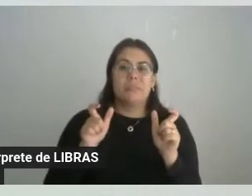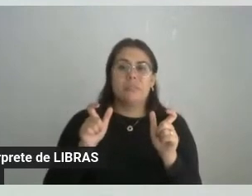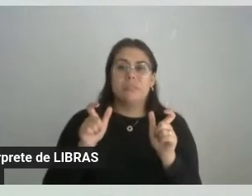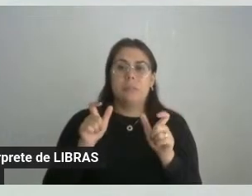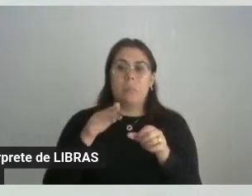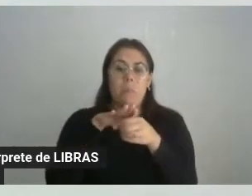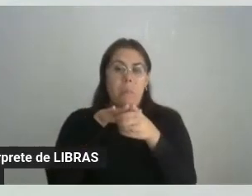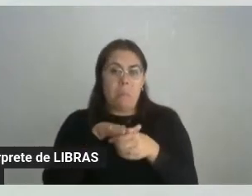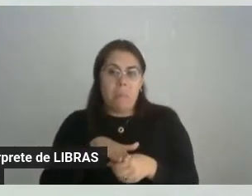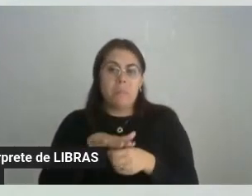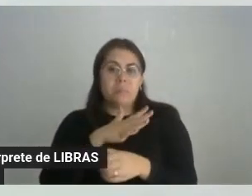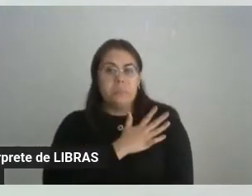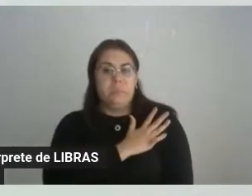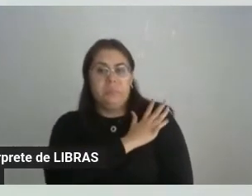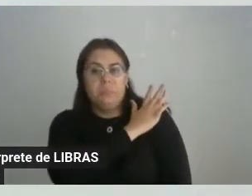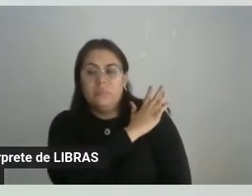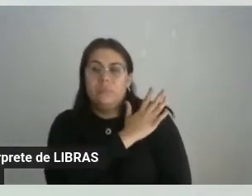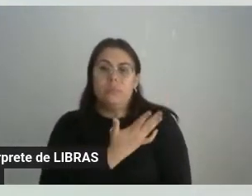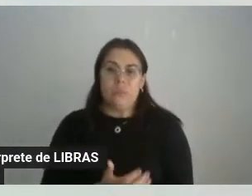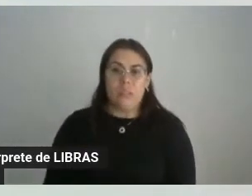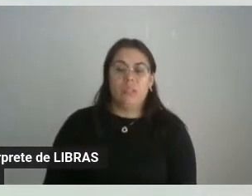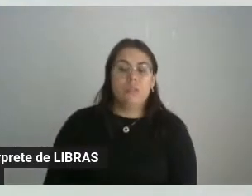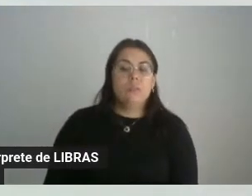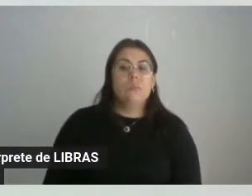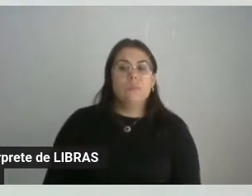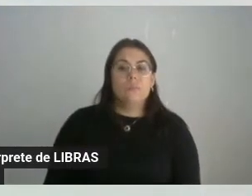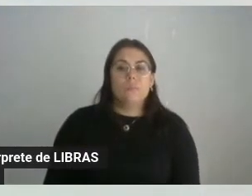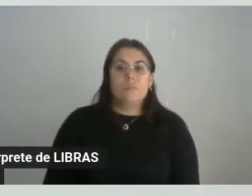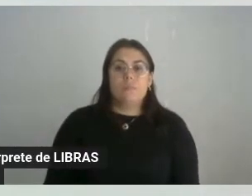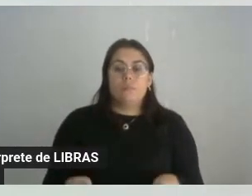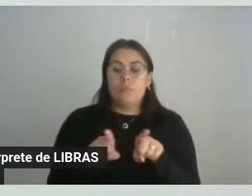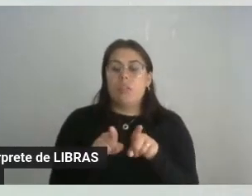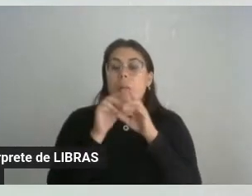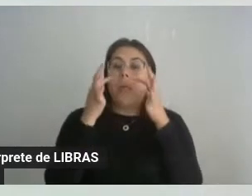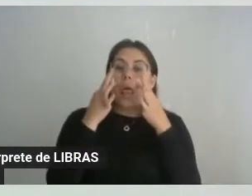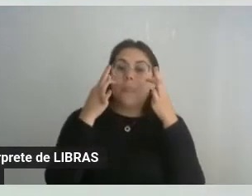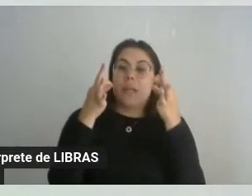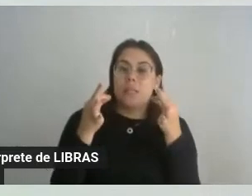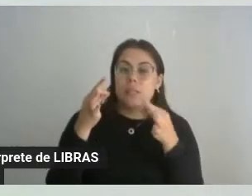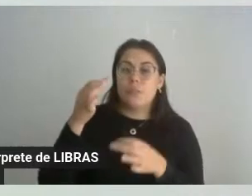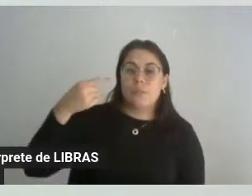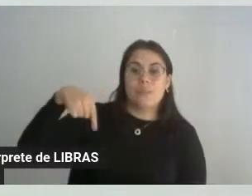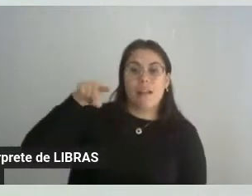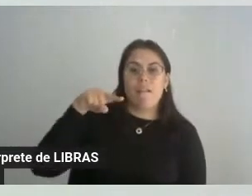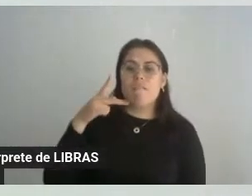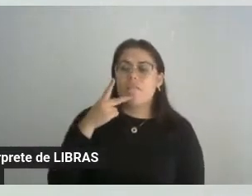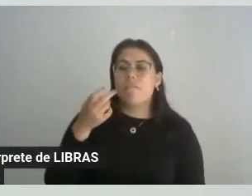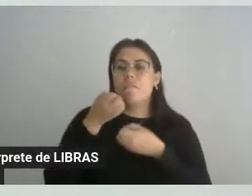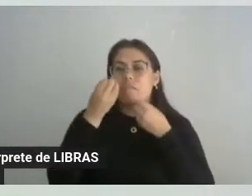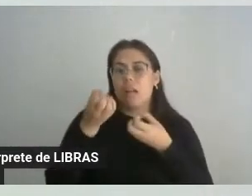preconceituosa, desde os pequenos bem pequenos. Me chamou a atenção também das falas, né, que nós